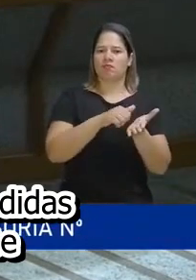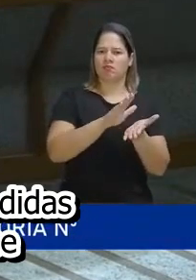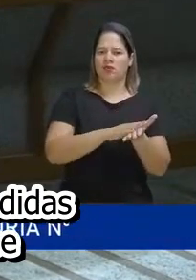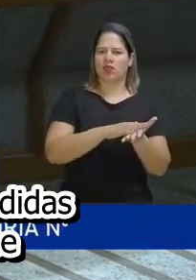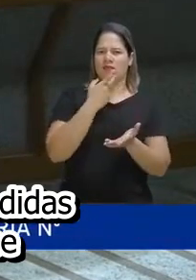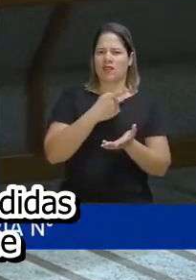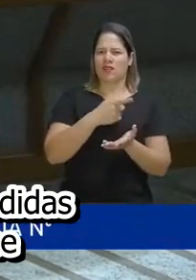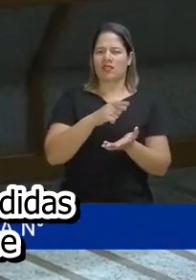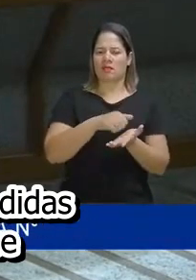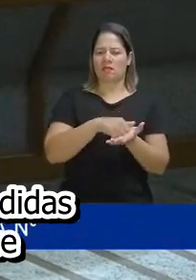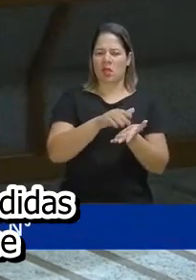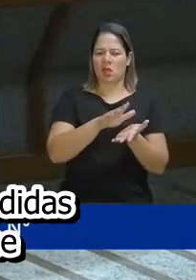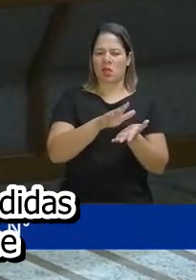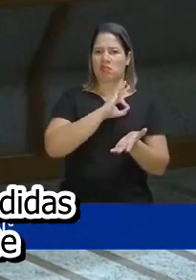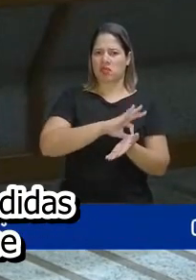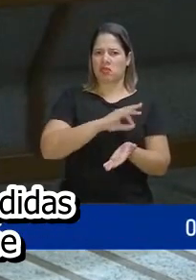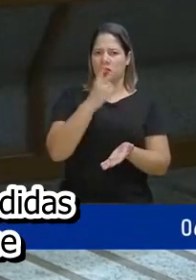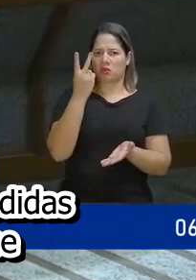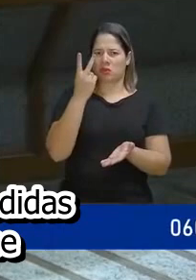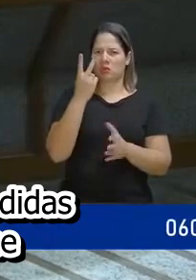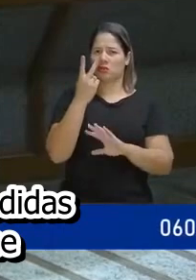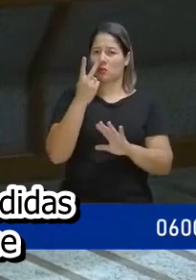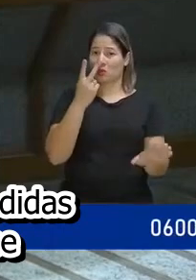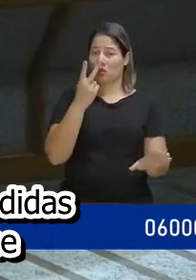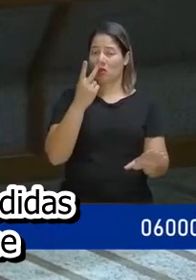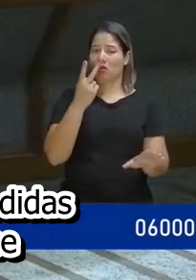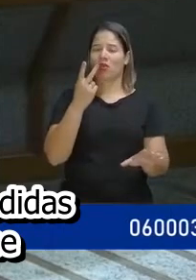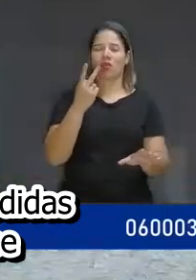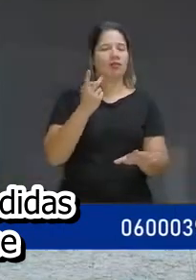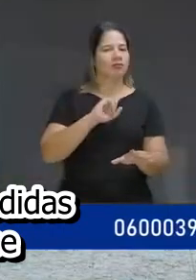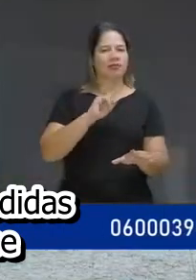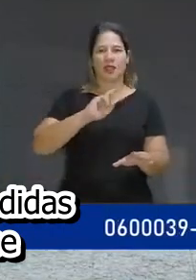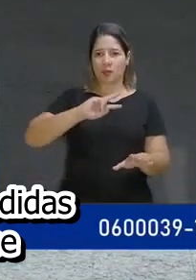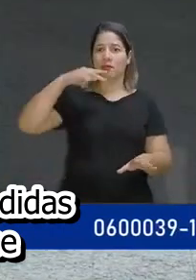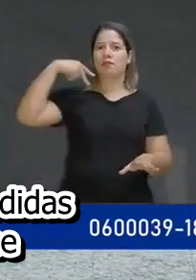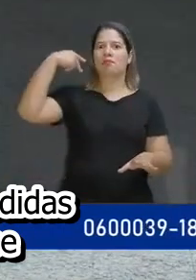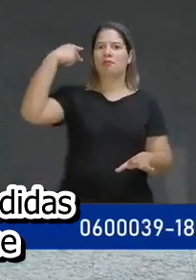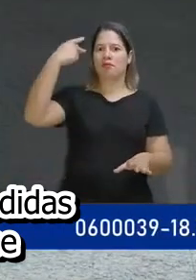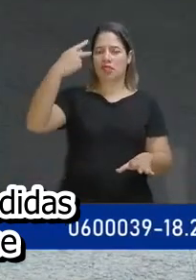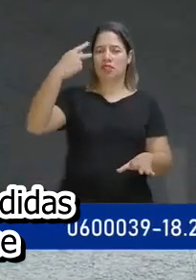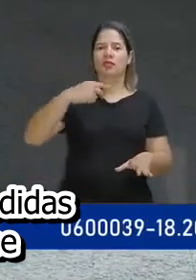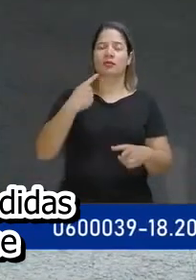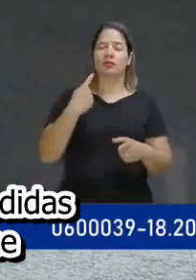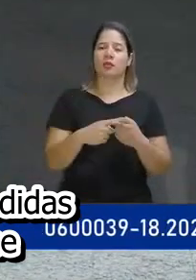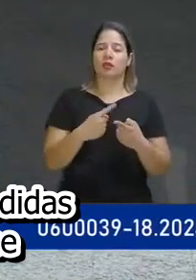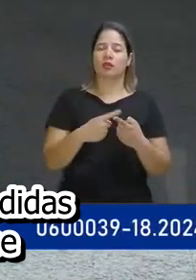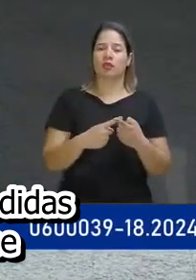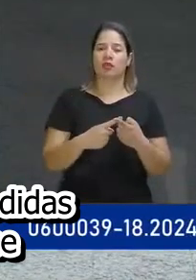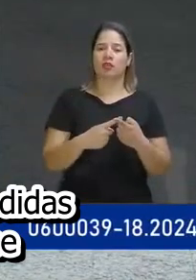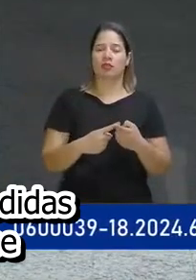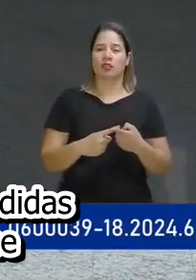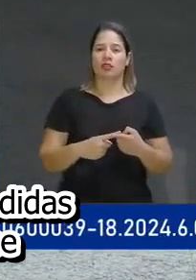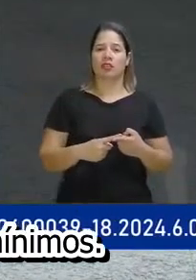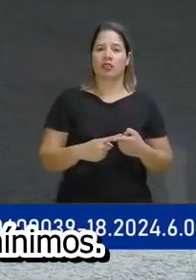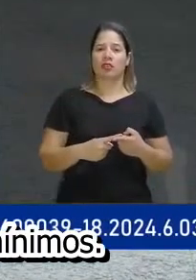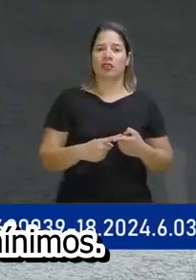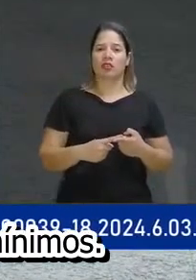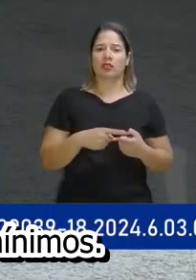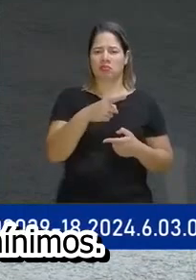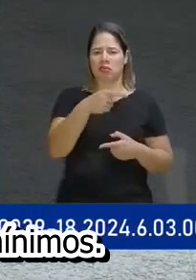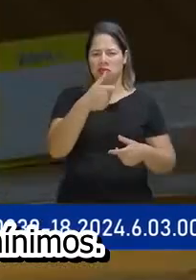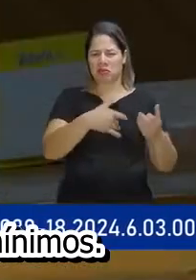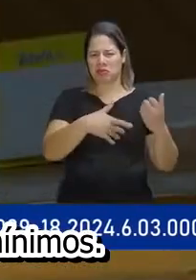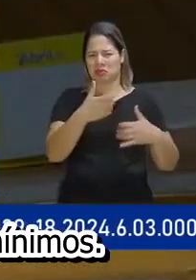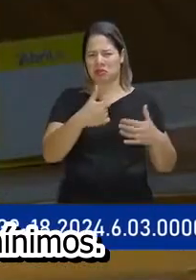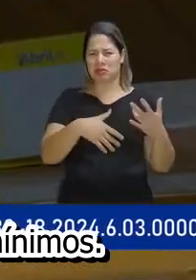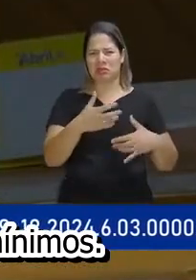salários mínimos seja, na verdade, aumentada, porque pelo rosário de medidas temerárias que foi elencado